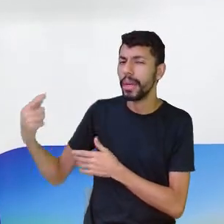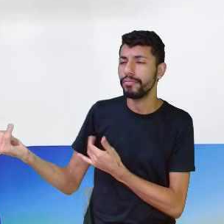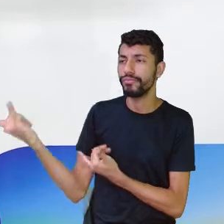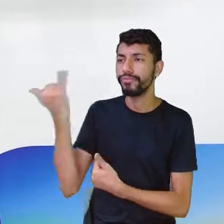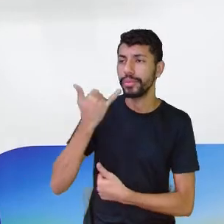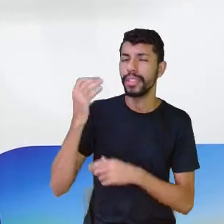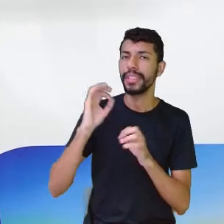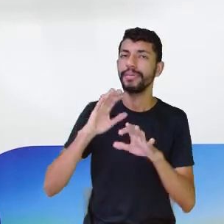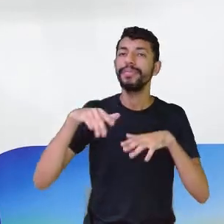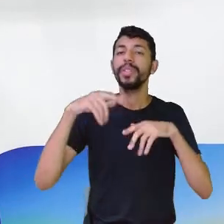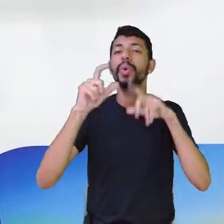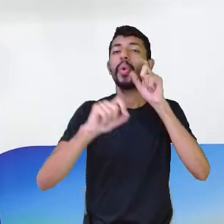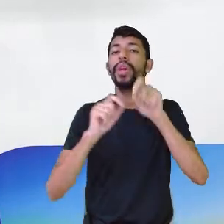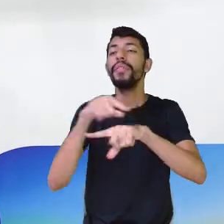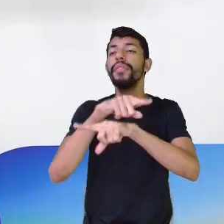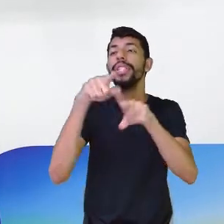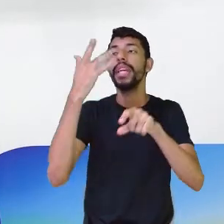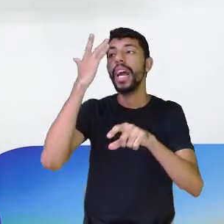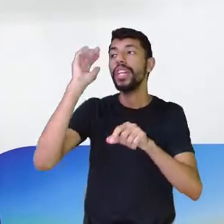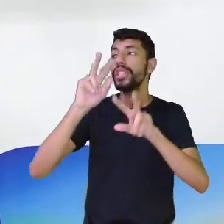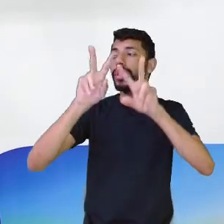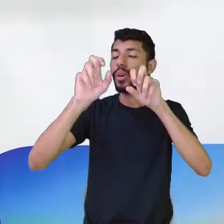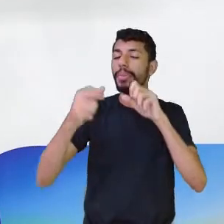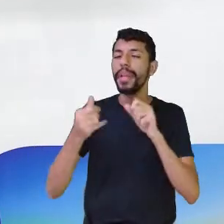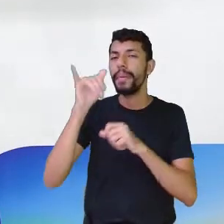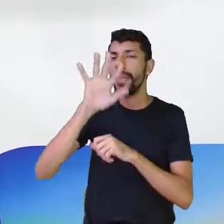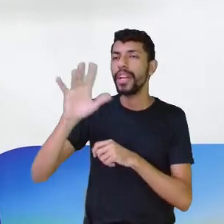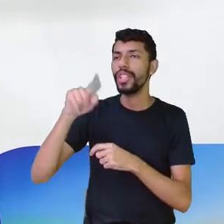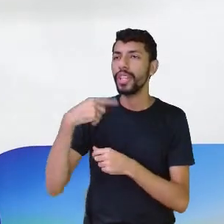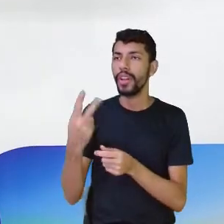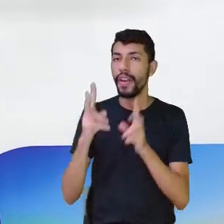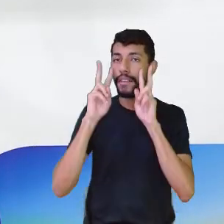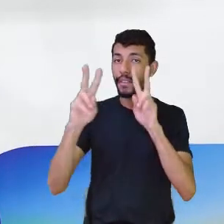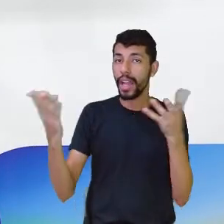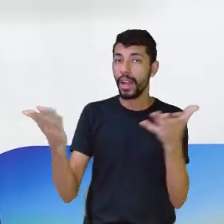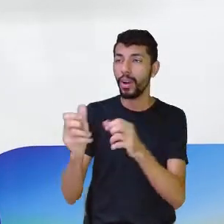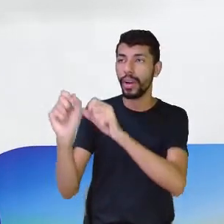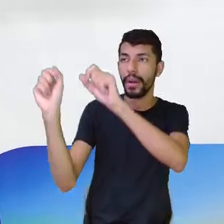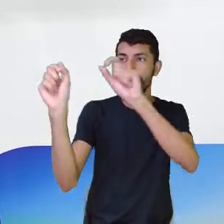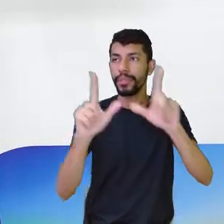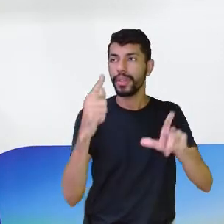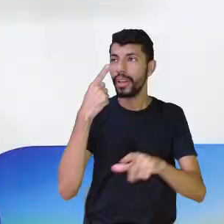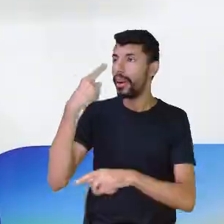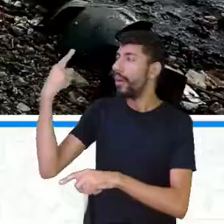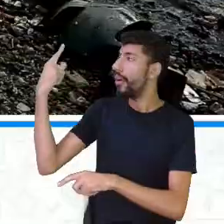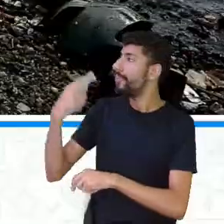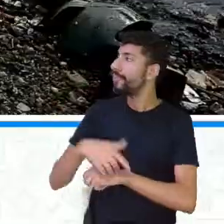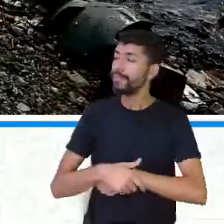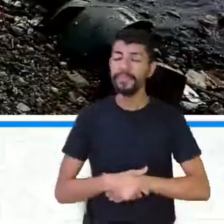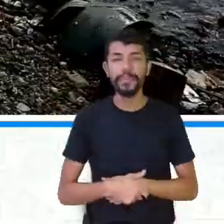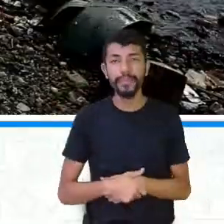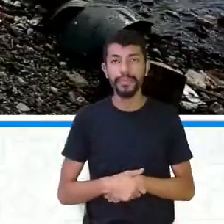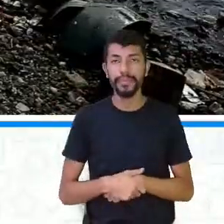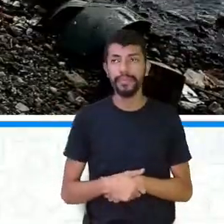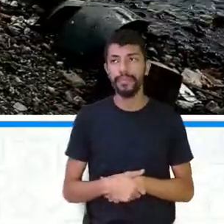que é que você acha dessas imagens que a gente vai observar agora. Então, essa imagem